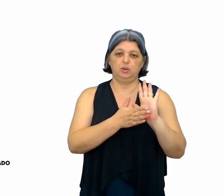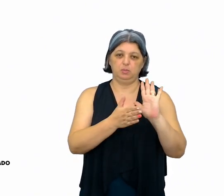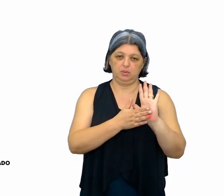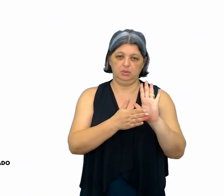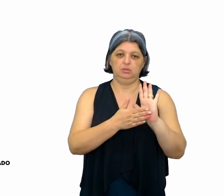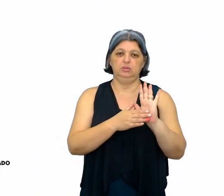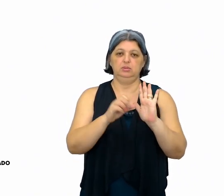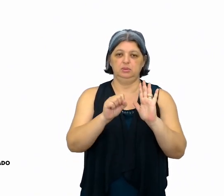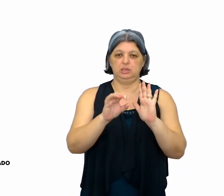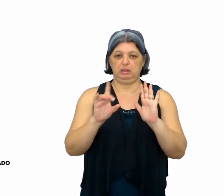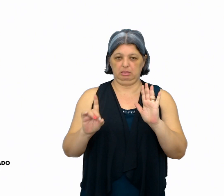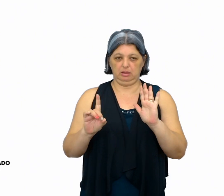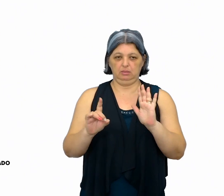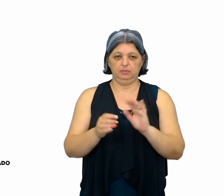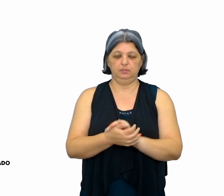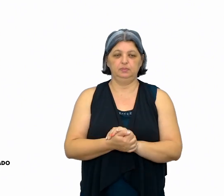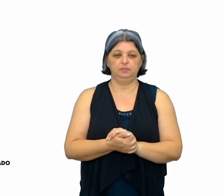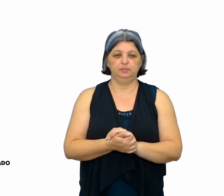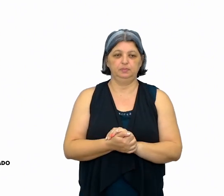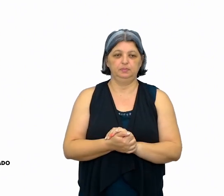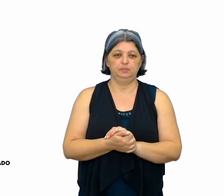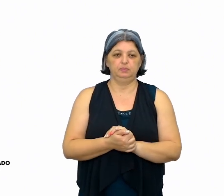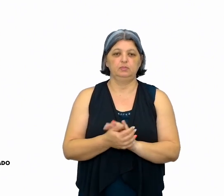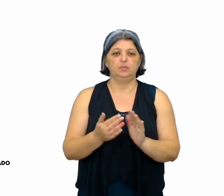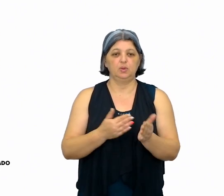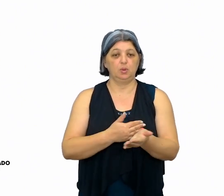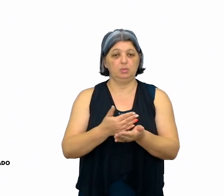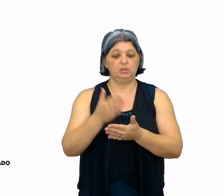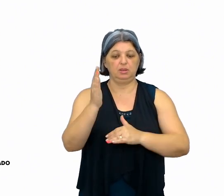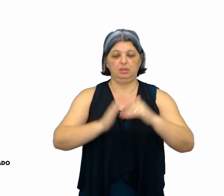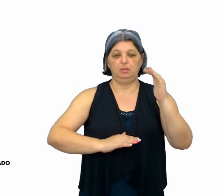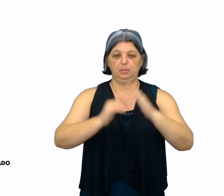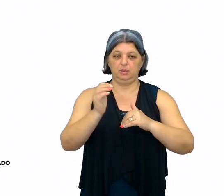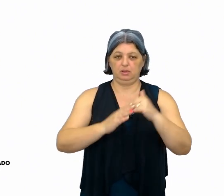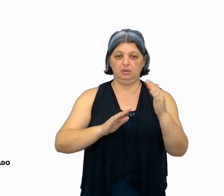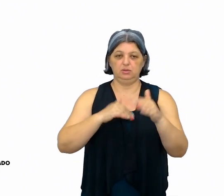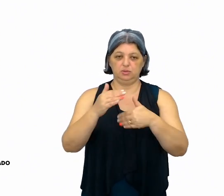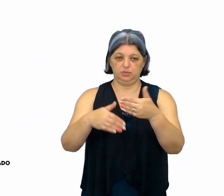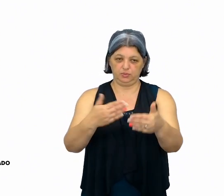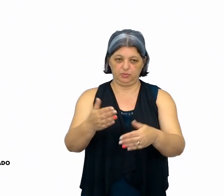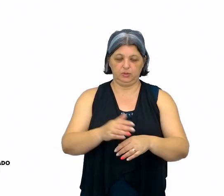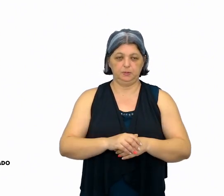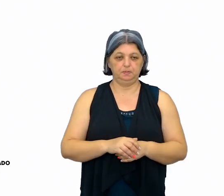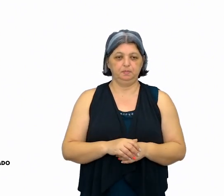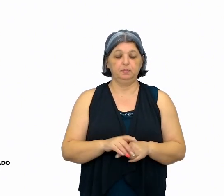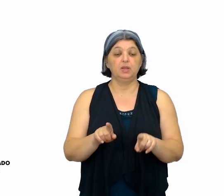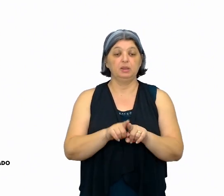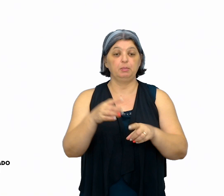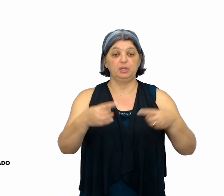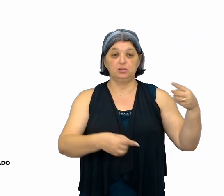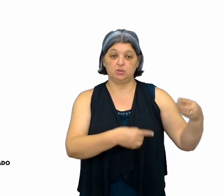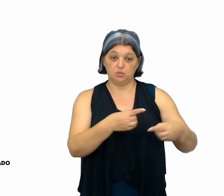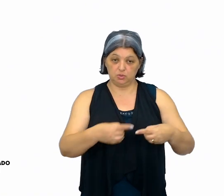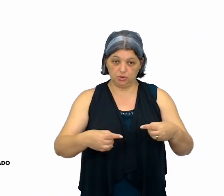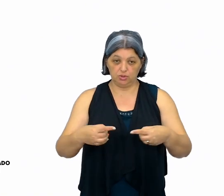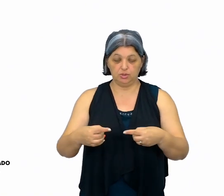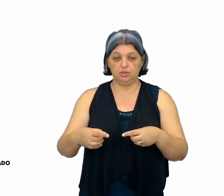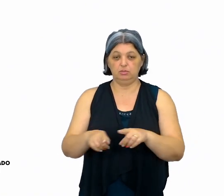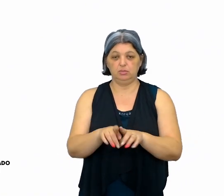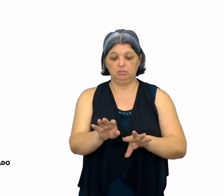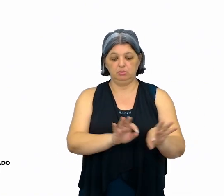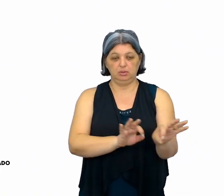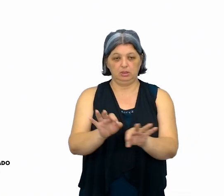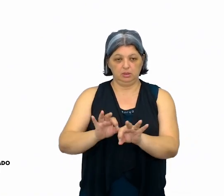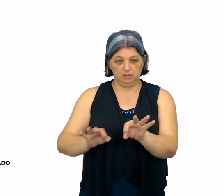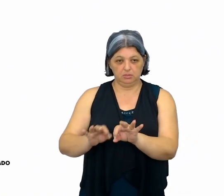na sequência didática a partir das habilidades envolvidas. Também discutir encaminhamentos para o